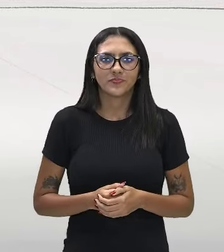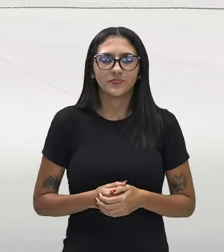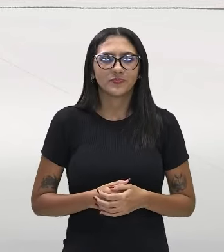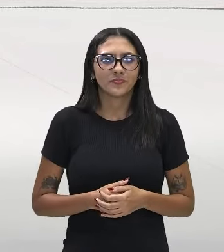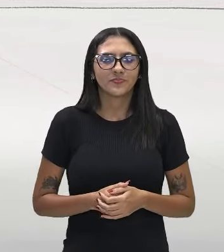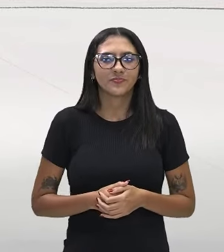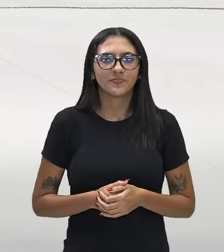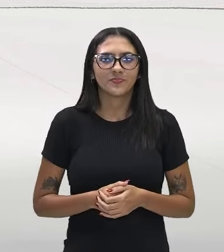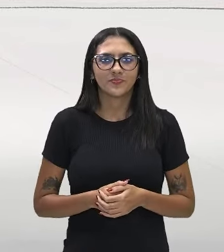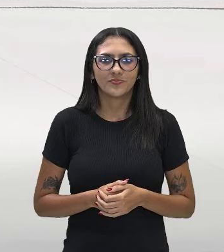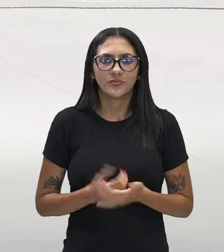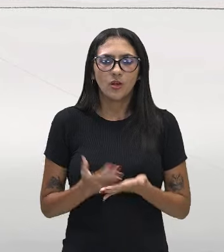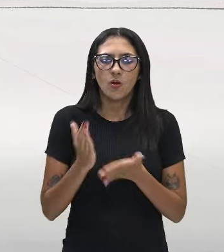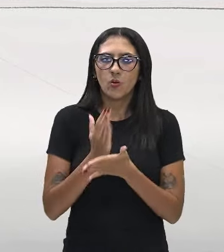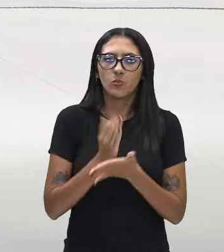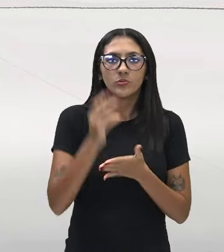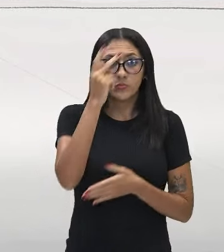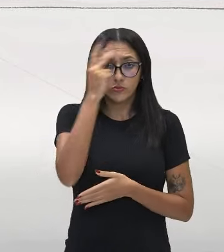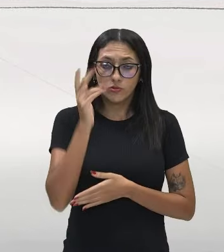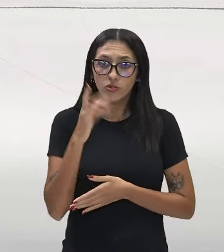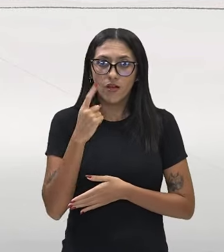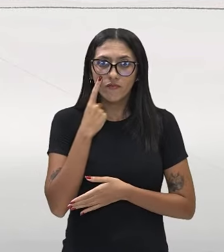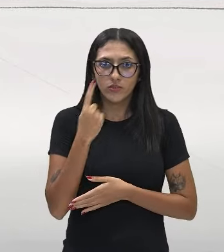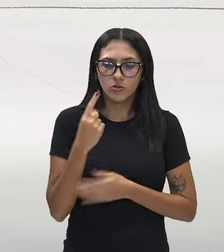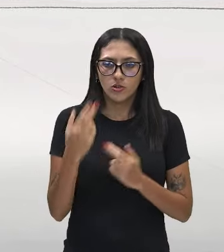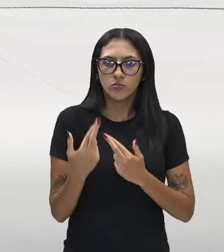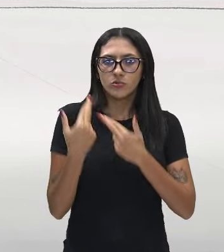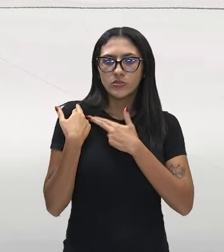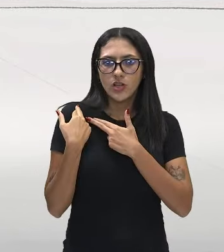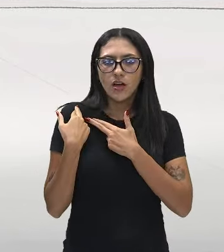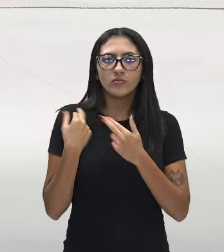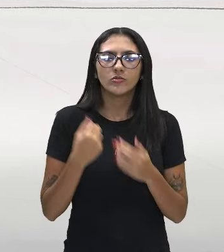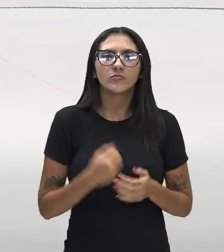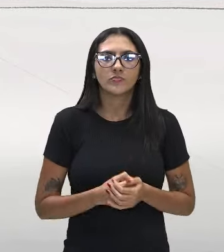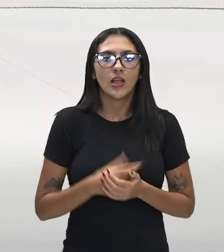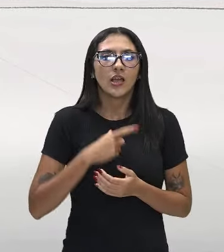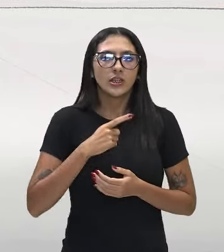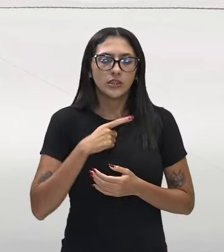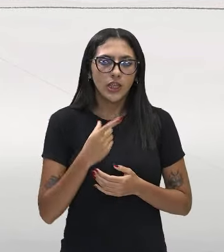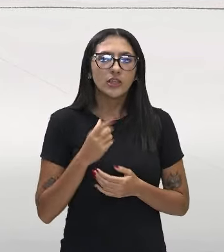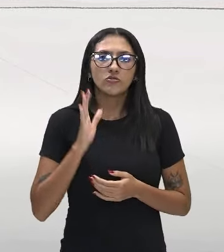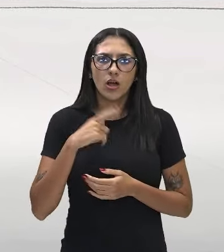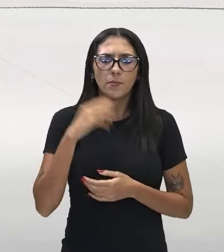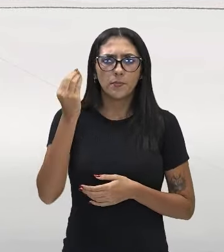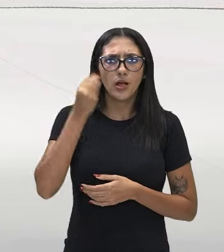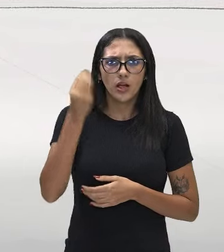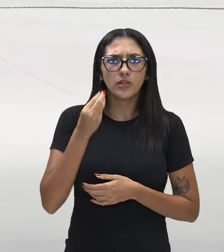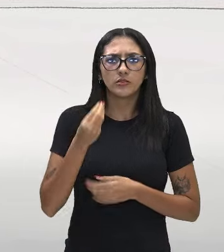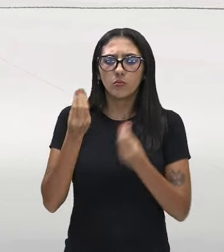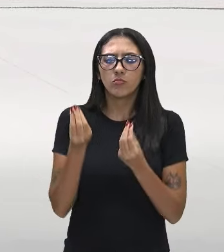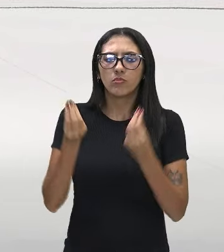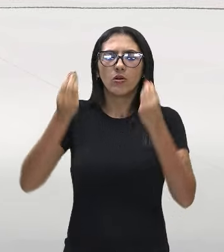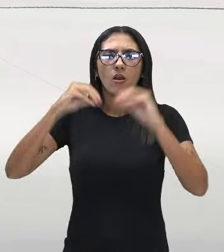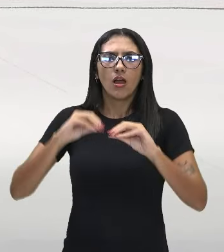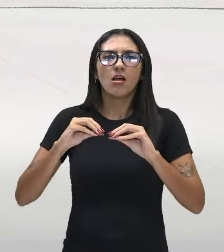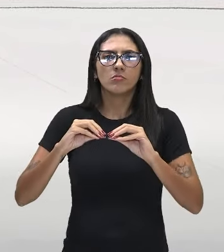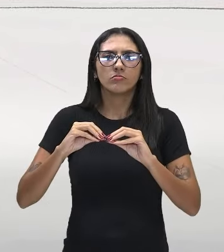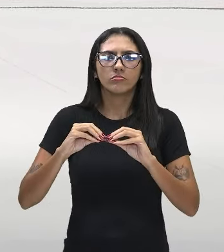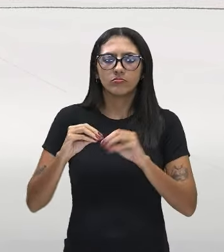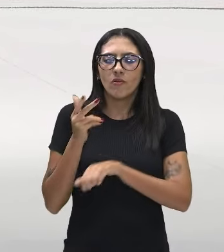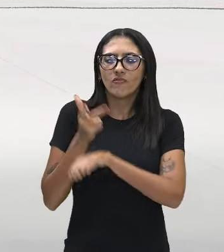os coreógrafos dos bois folclóricos, eles já fizeram os vídeos e eles estão colocando aí na internet para as pessoas aprenderem